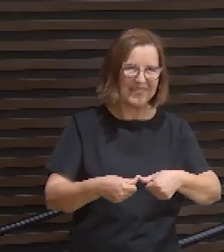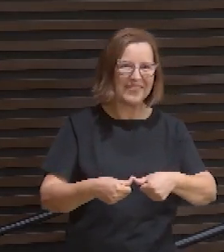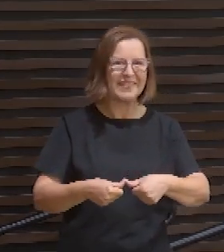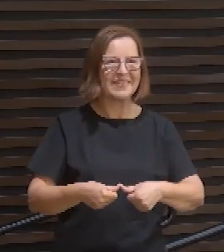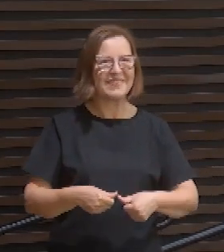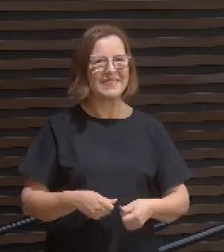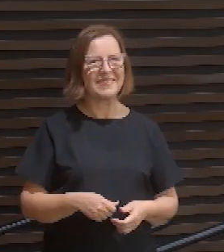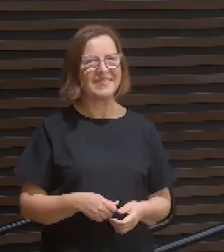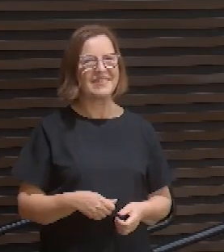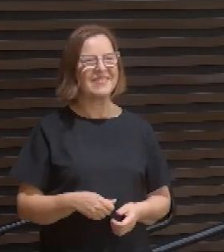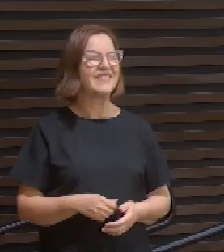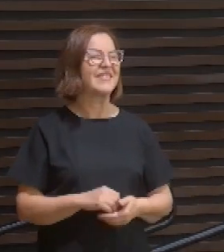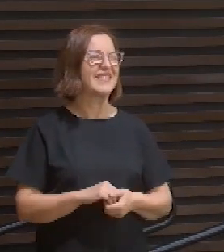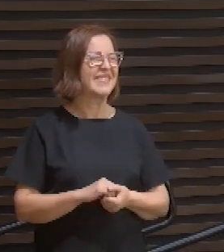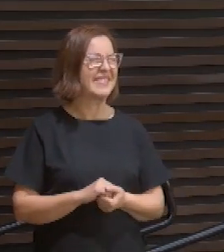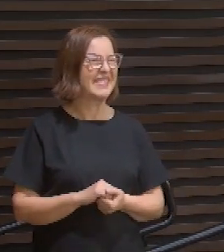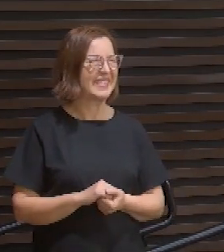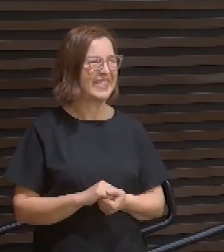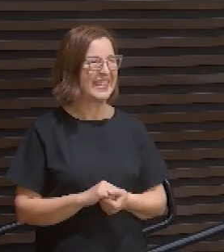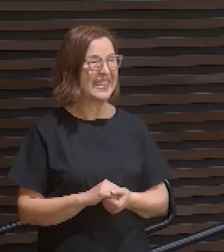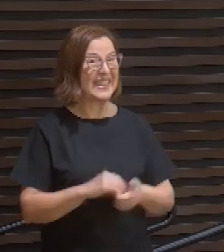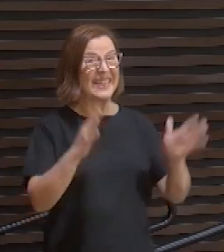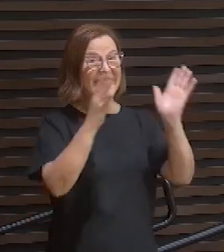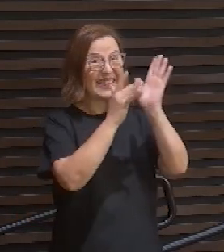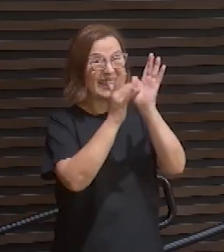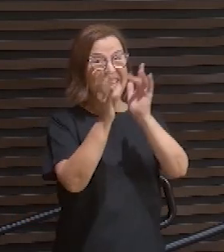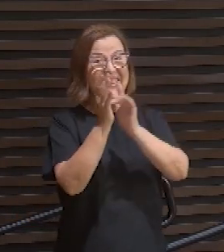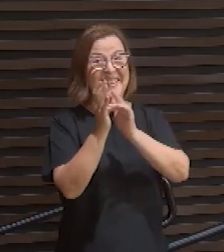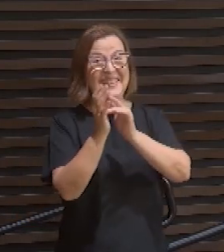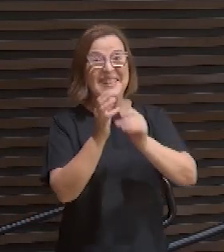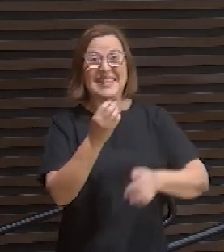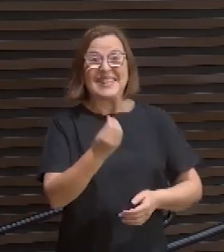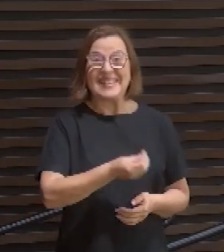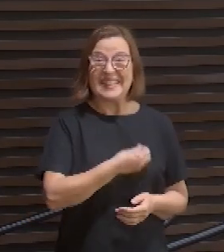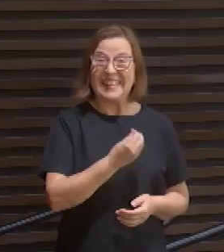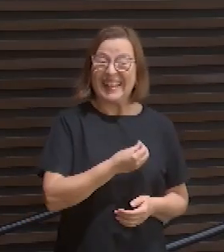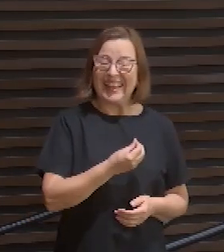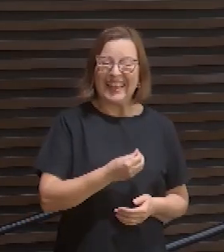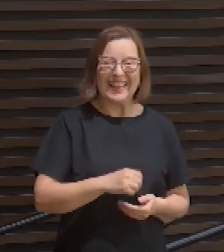está. Ele está vivo, meus irmãos.